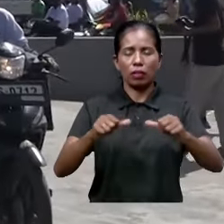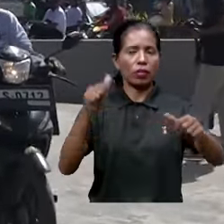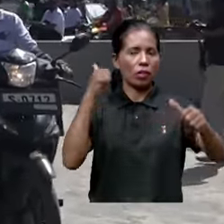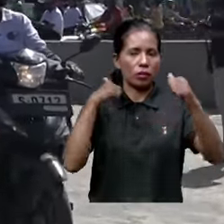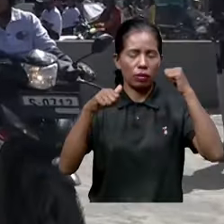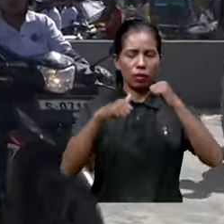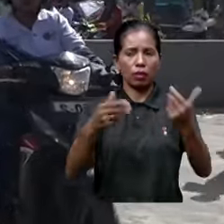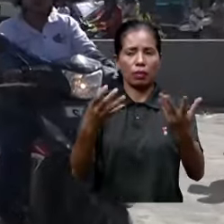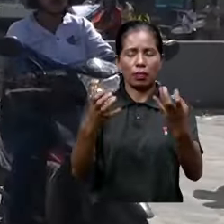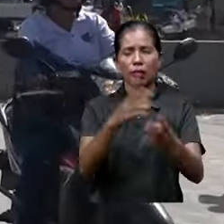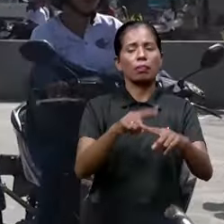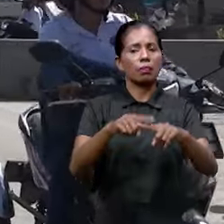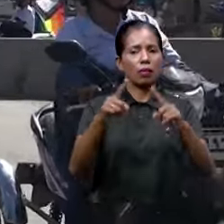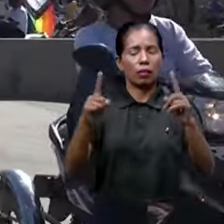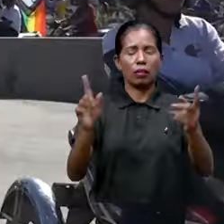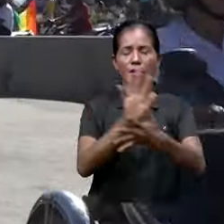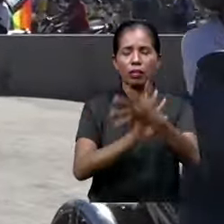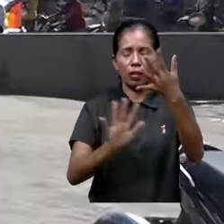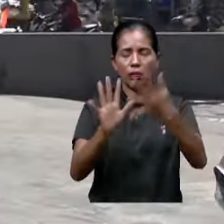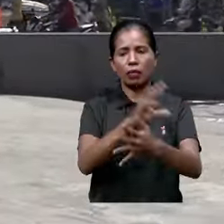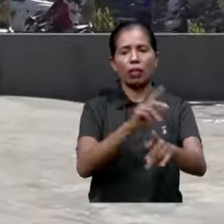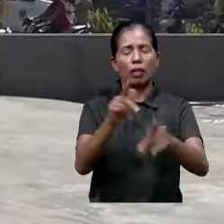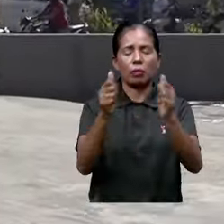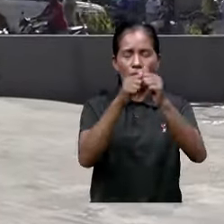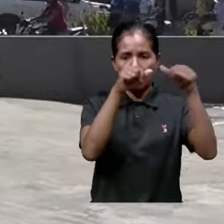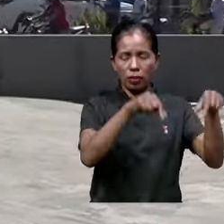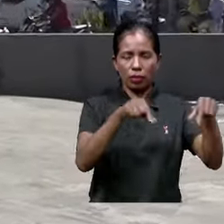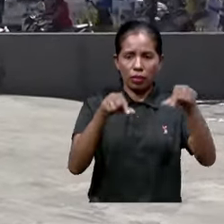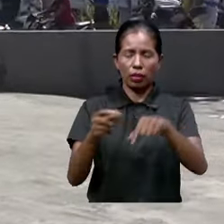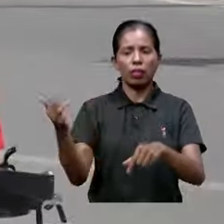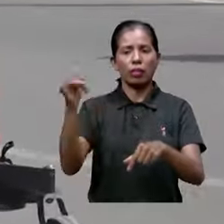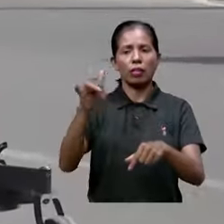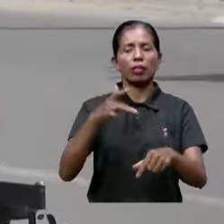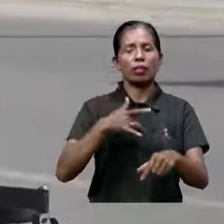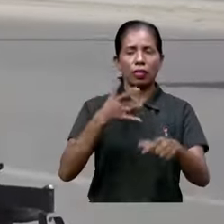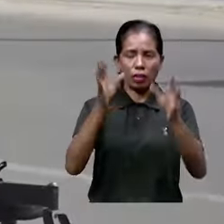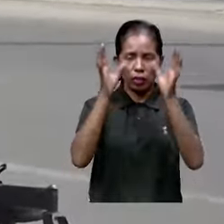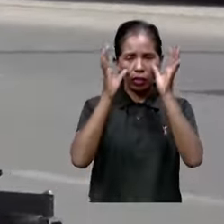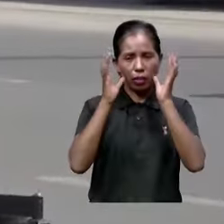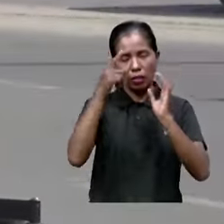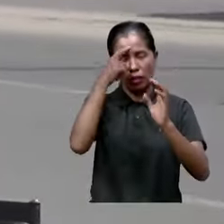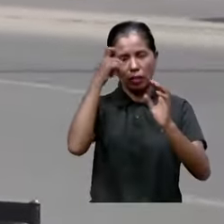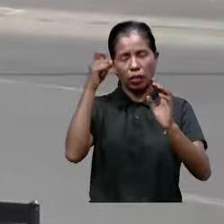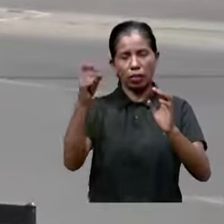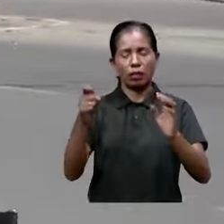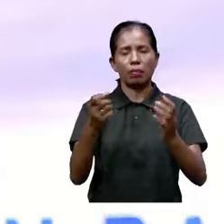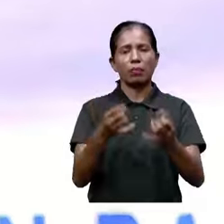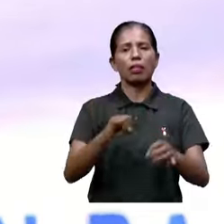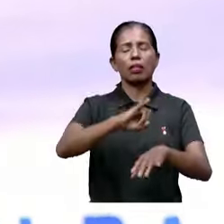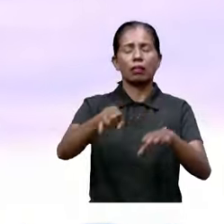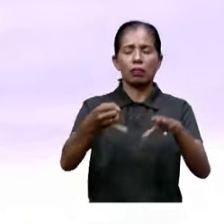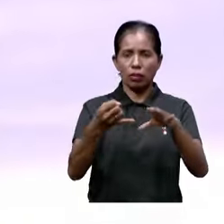atividade waiwain mai be ia celebração ne ema ho deficiência sira senti triste tamba naim basunt inclusão